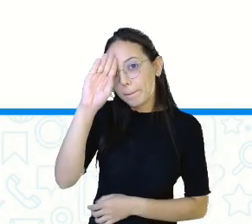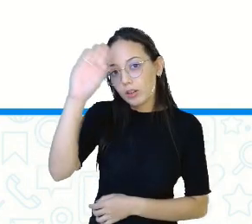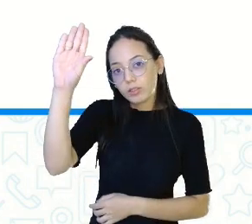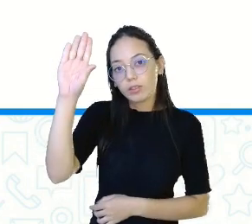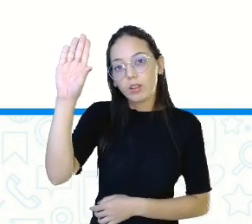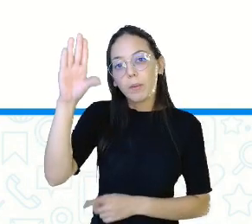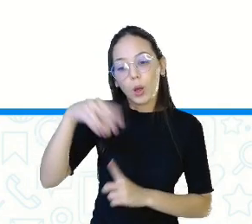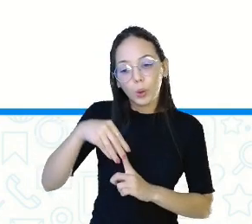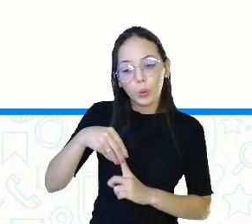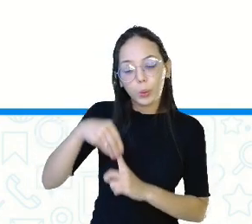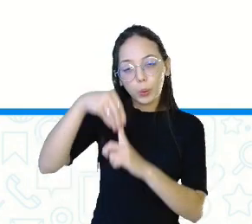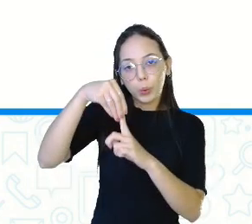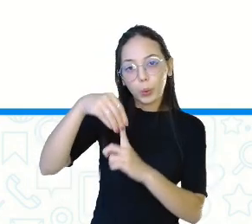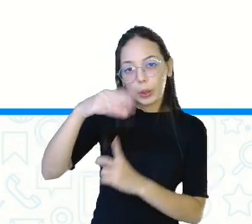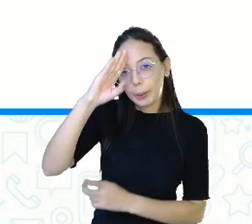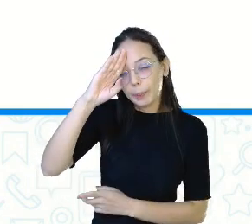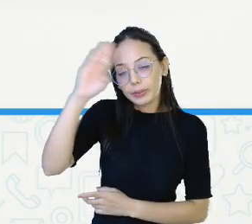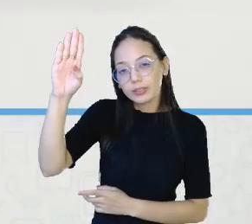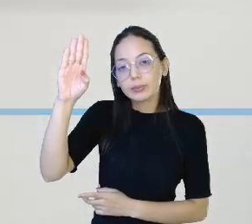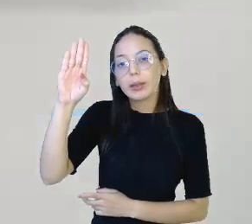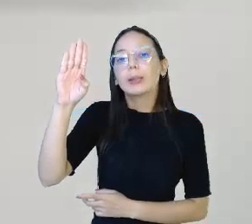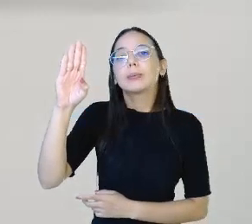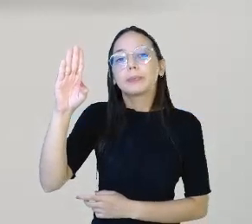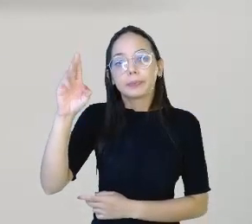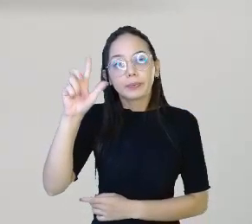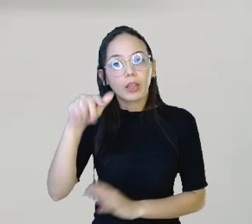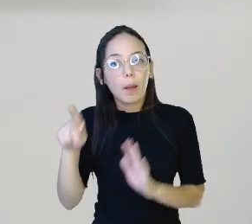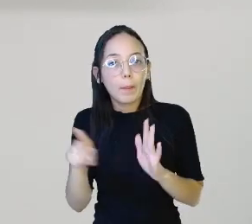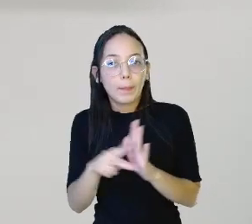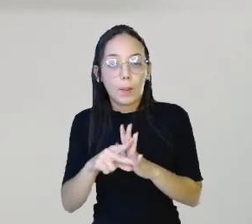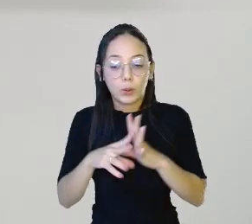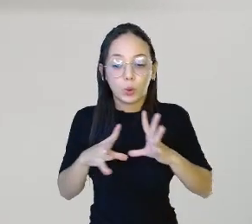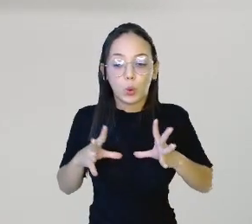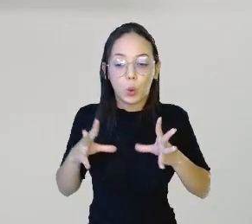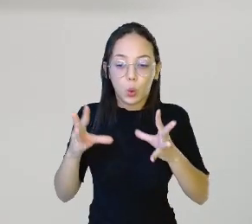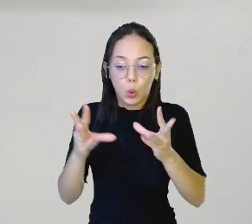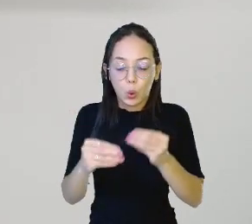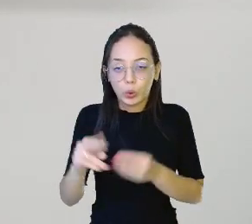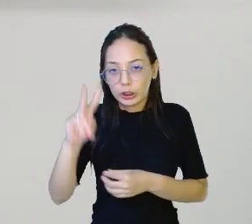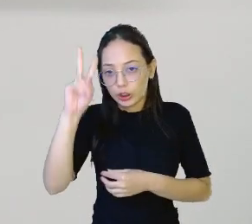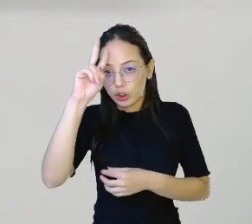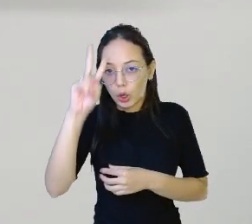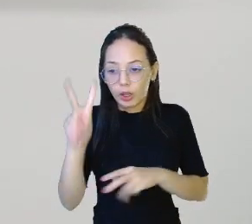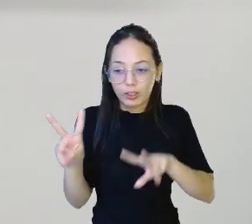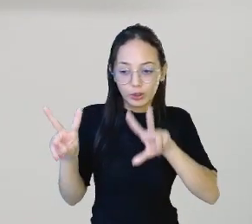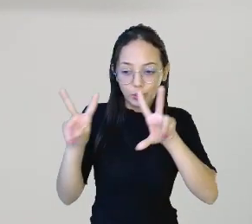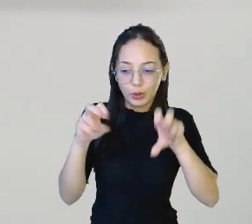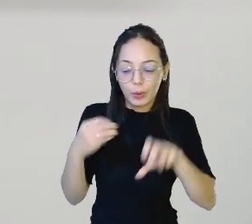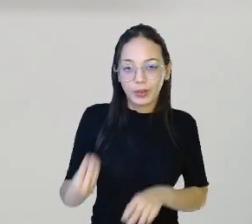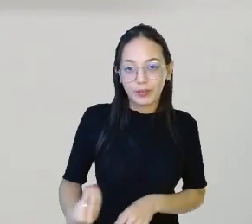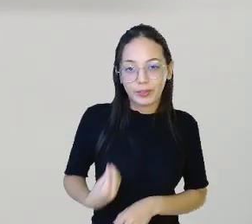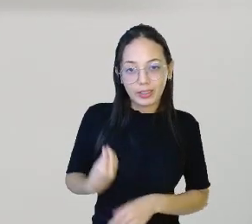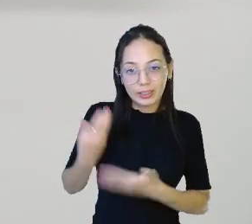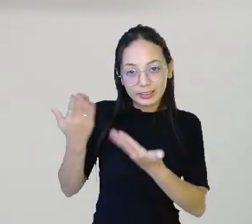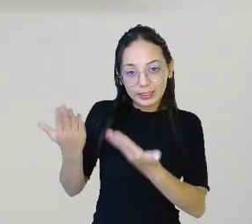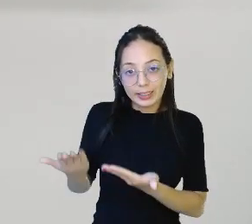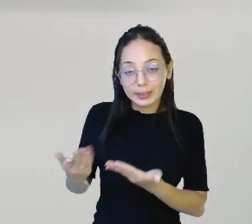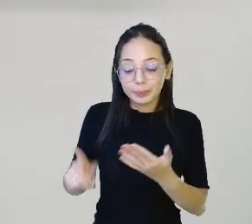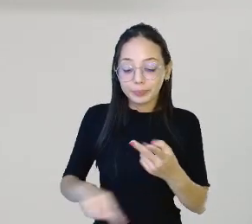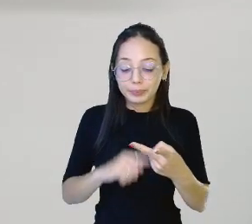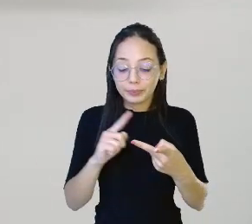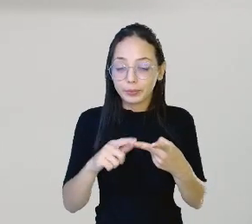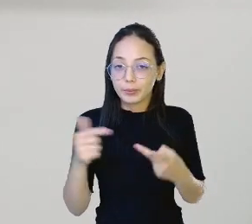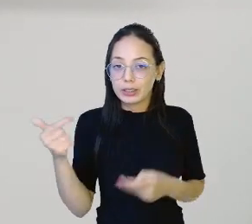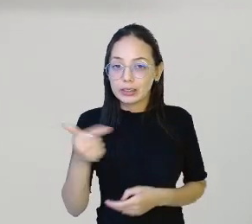principal, que é o protagonista. É aquele onde toda a história está em volta dele. E os